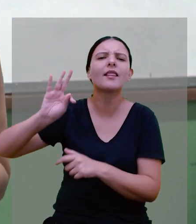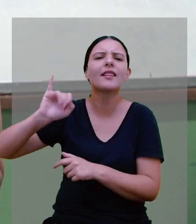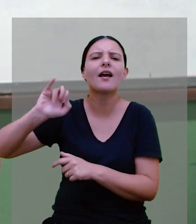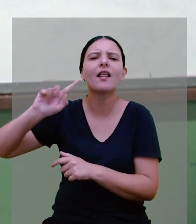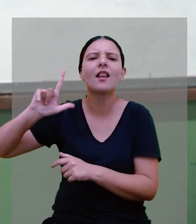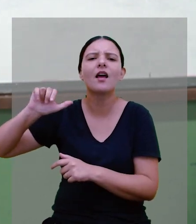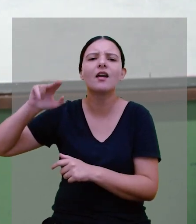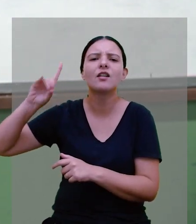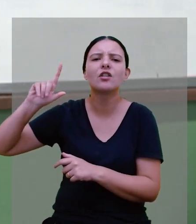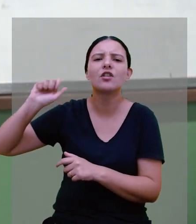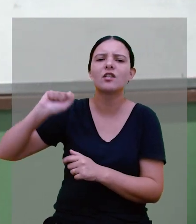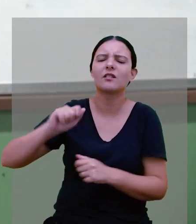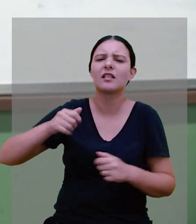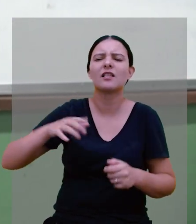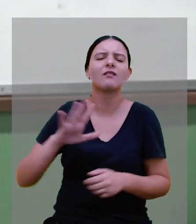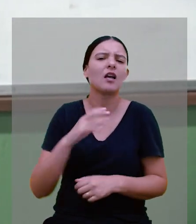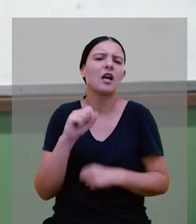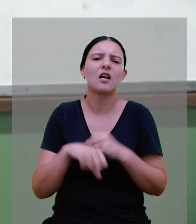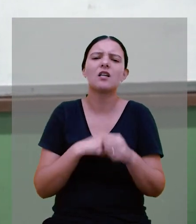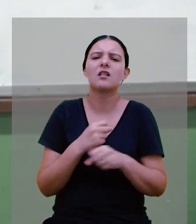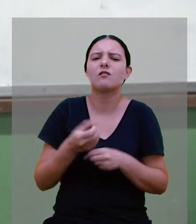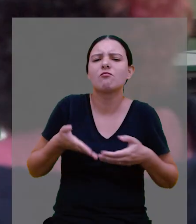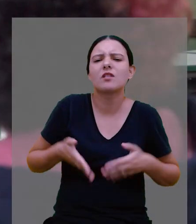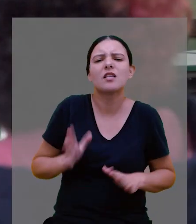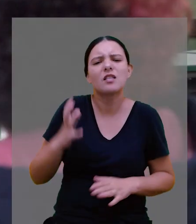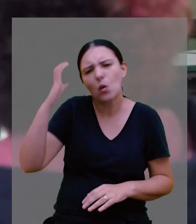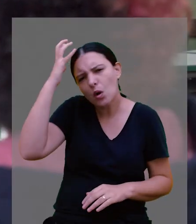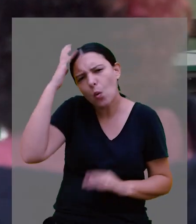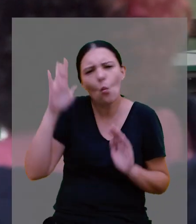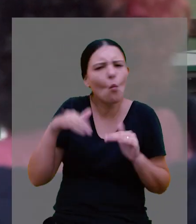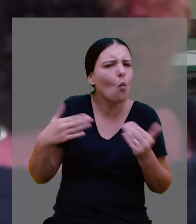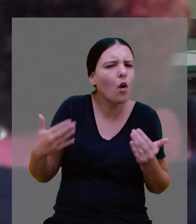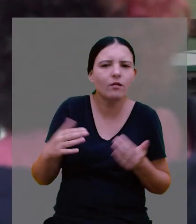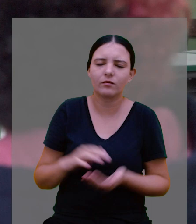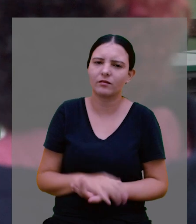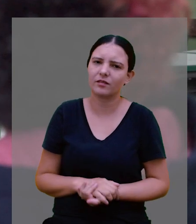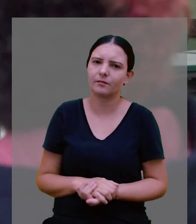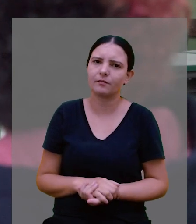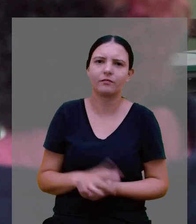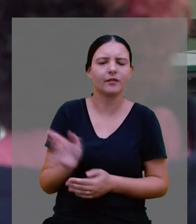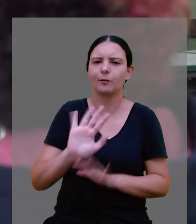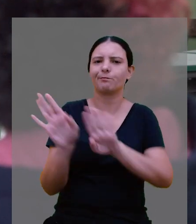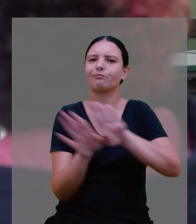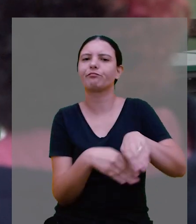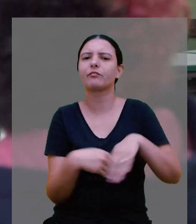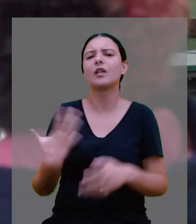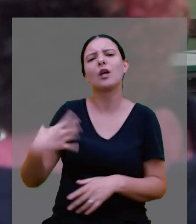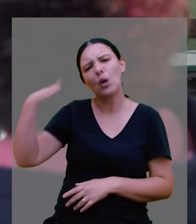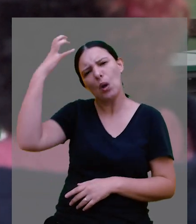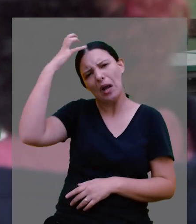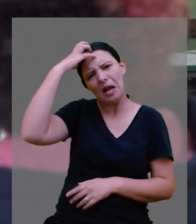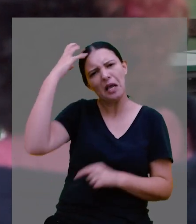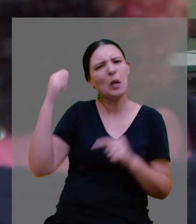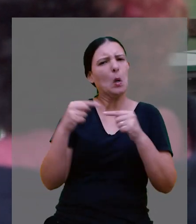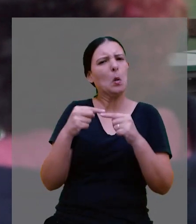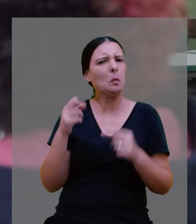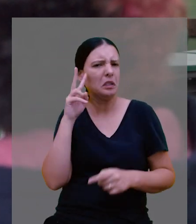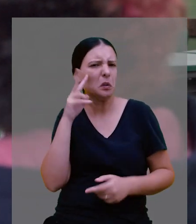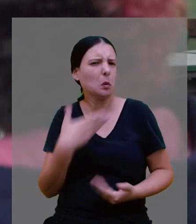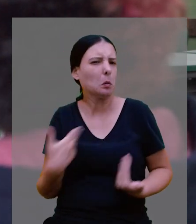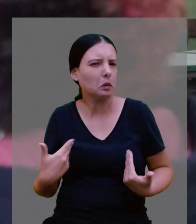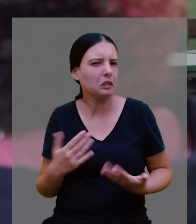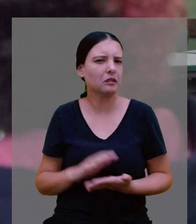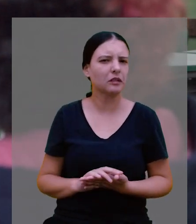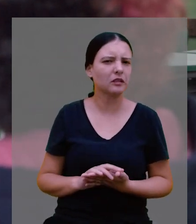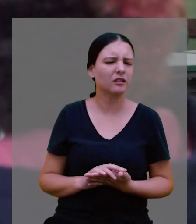o rei. O que interessa na leitura é: esse rei tem a ver com a minha história? Tailândia tem a ver com a minha história?